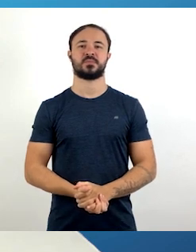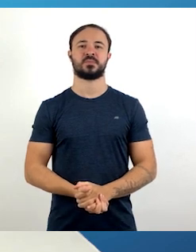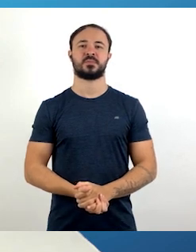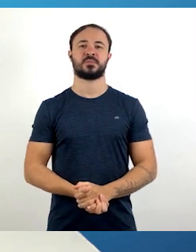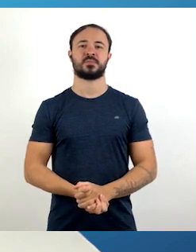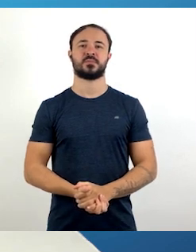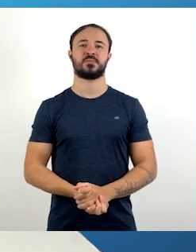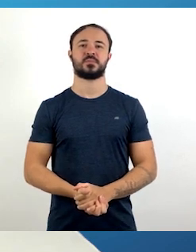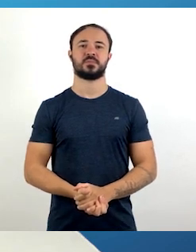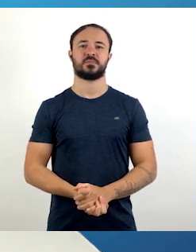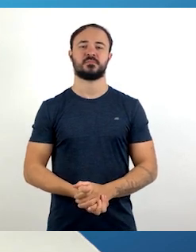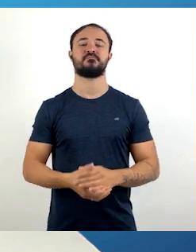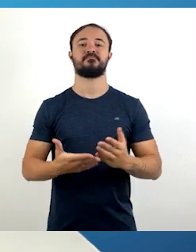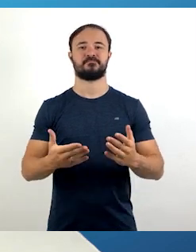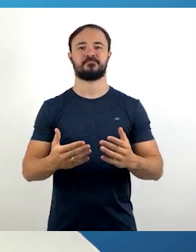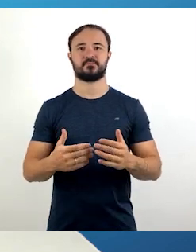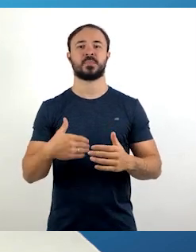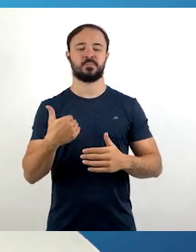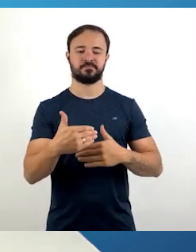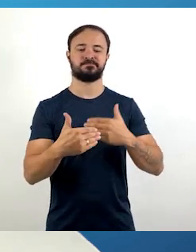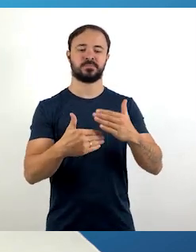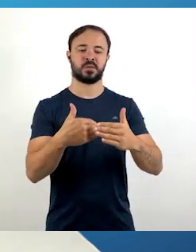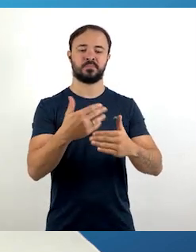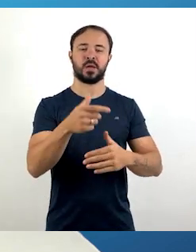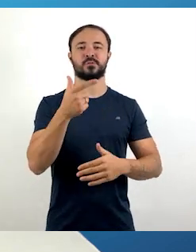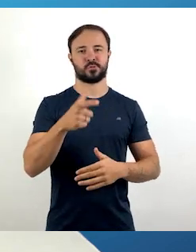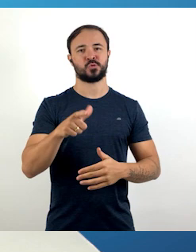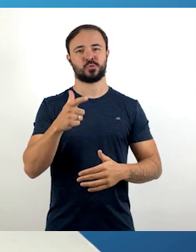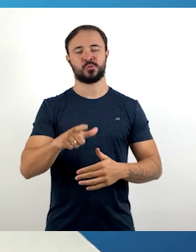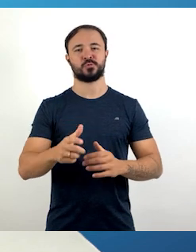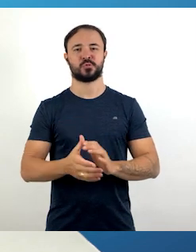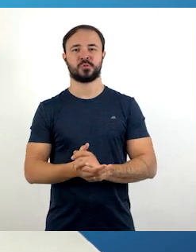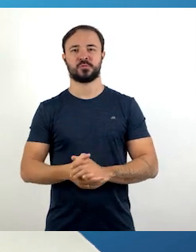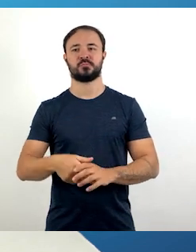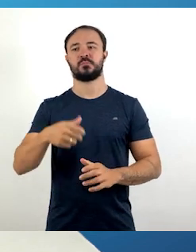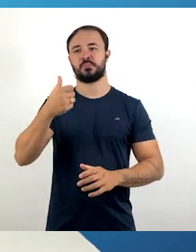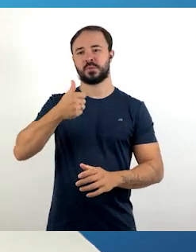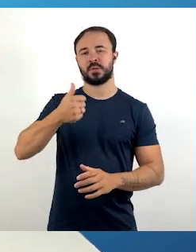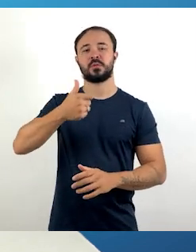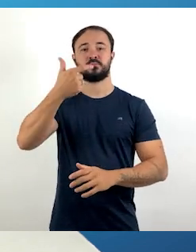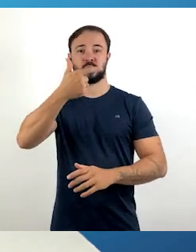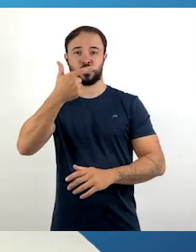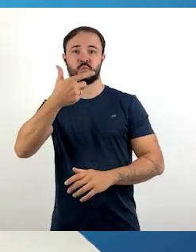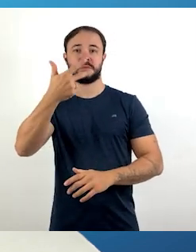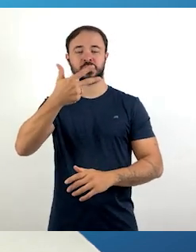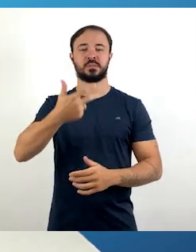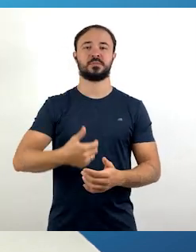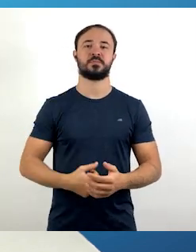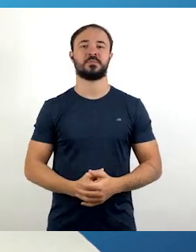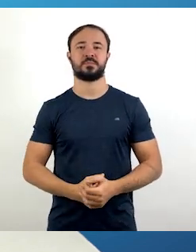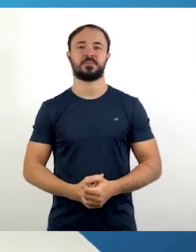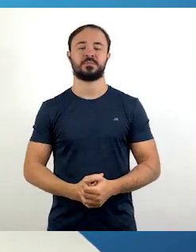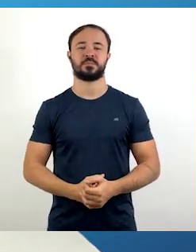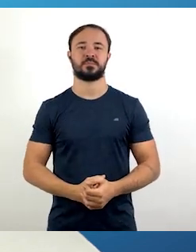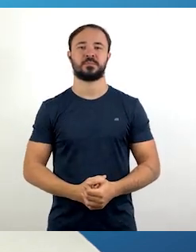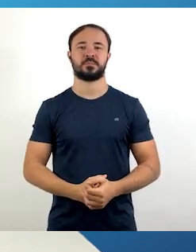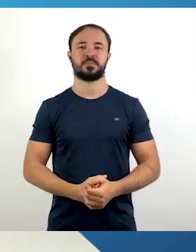E assim vamos repetir ao longo da nossa construção. O segundo eixo podemos encaixar um pouquinho